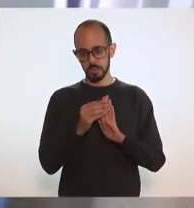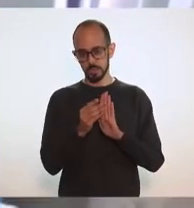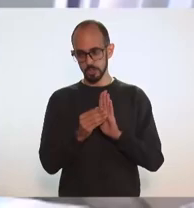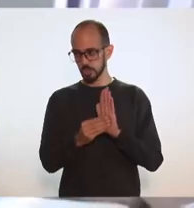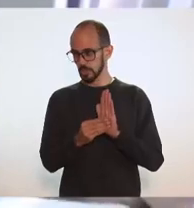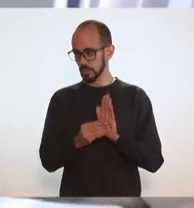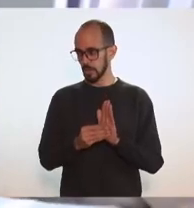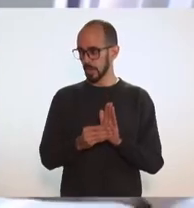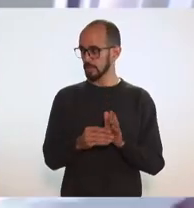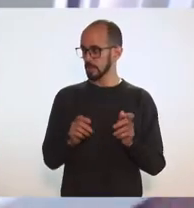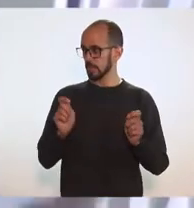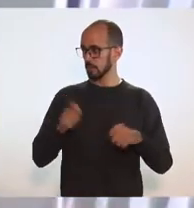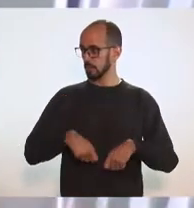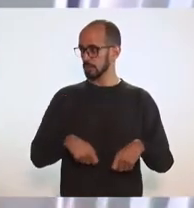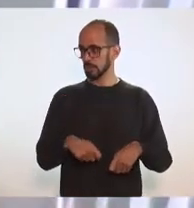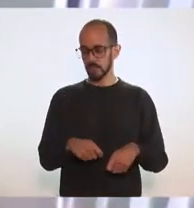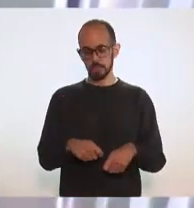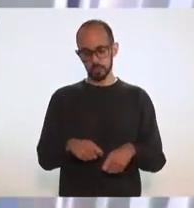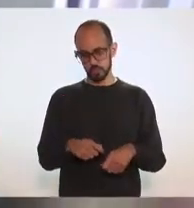STF.